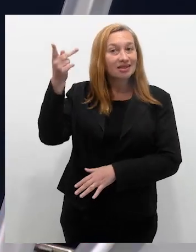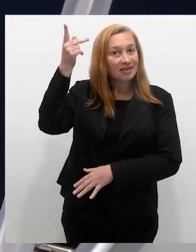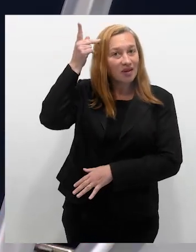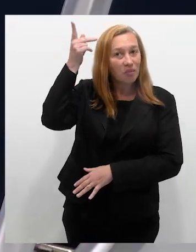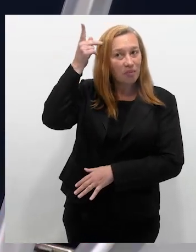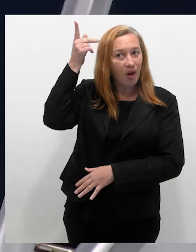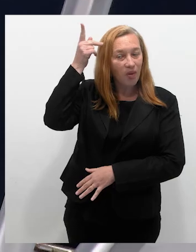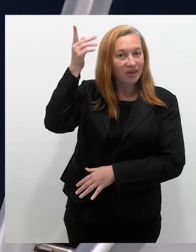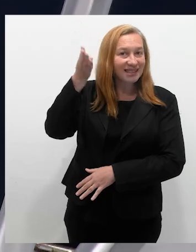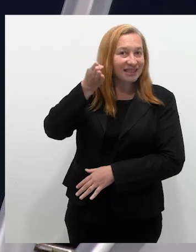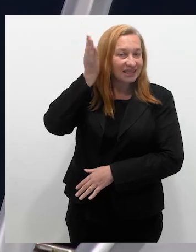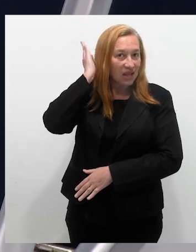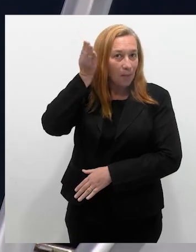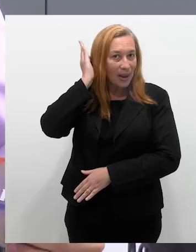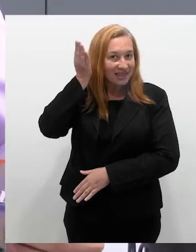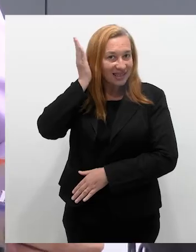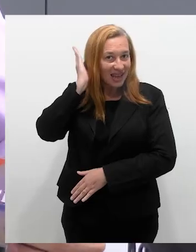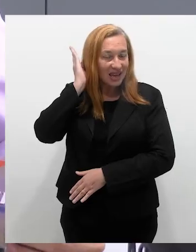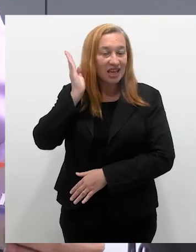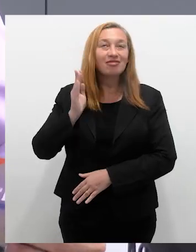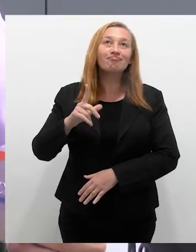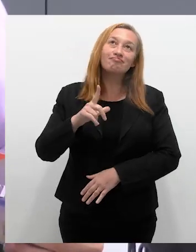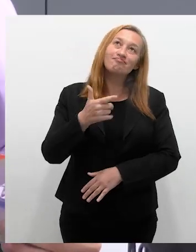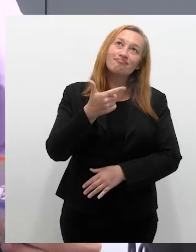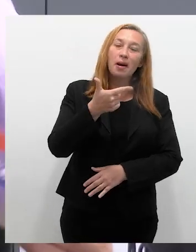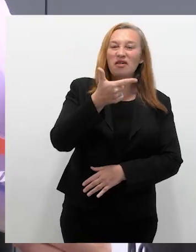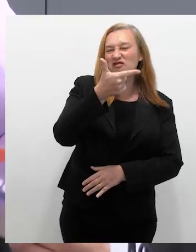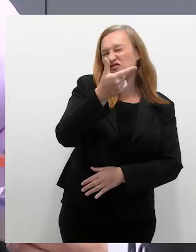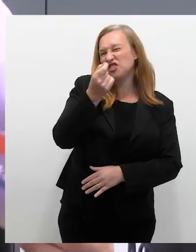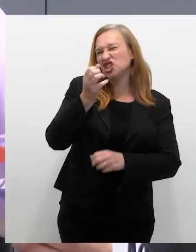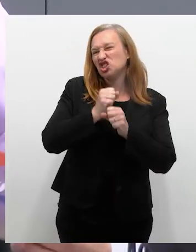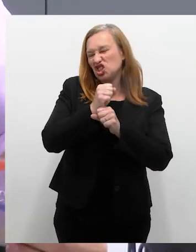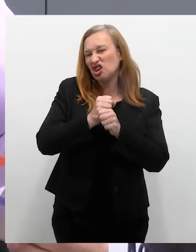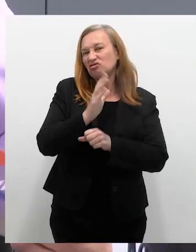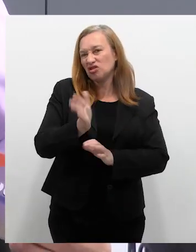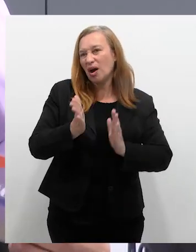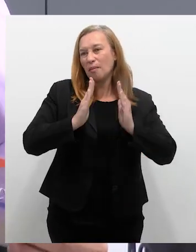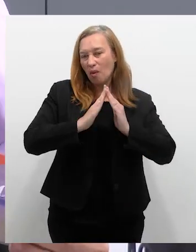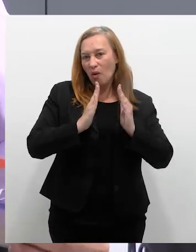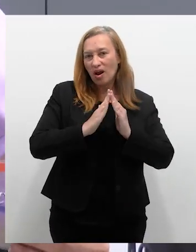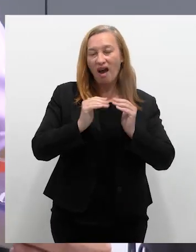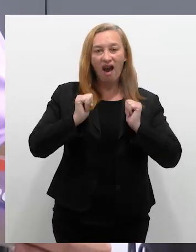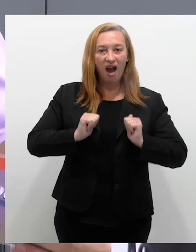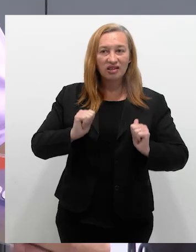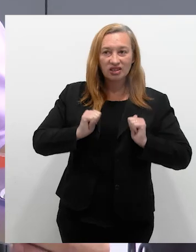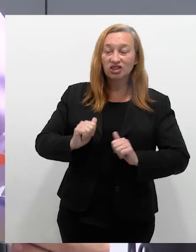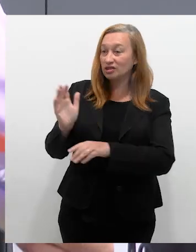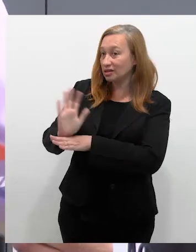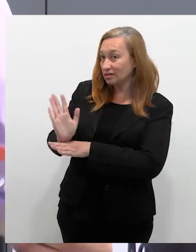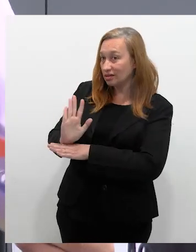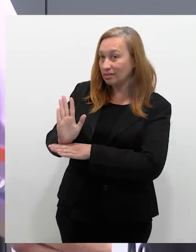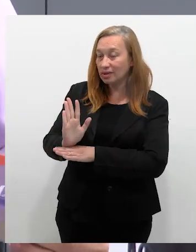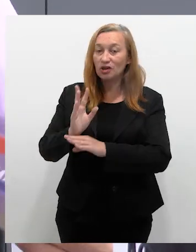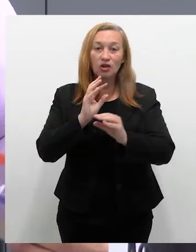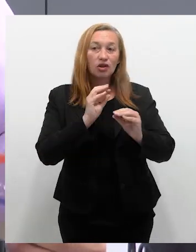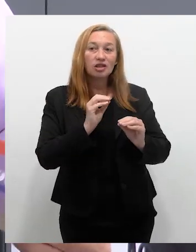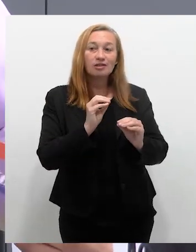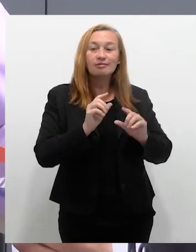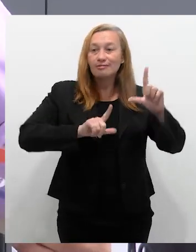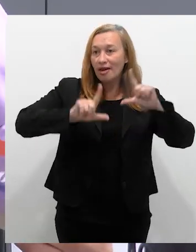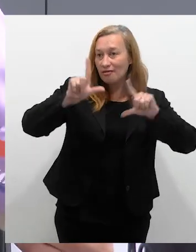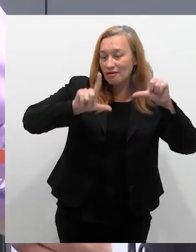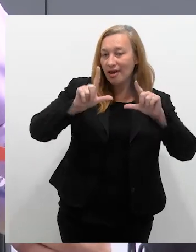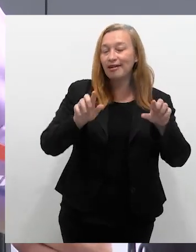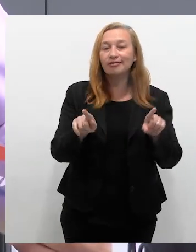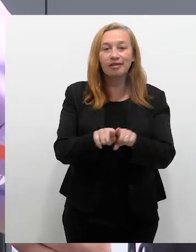mas há mais de 20 anos já mora no Rio de Janeiro. Atriz de teatro, cinema, de TV e também